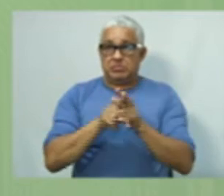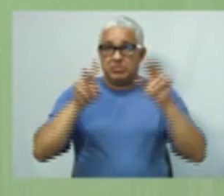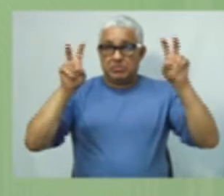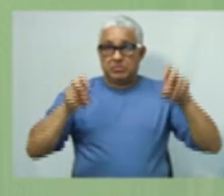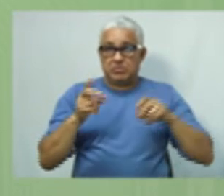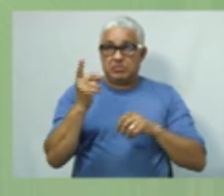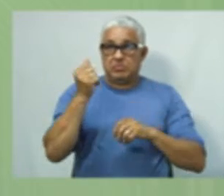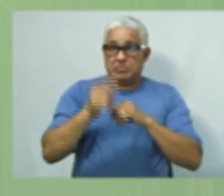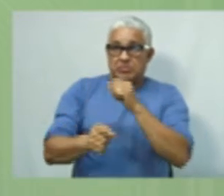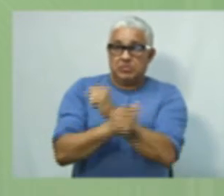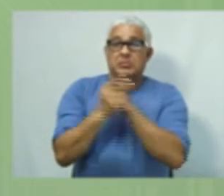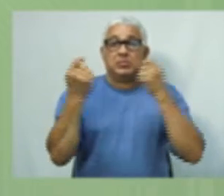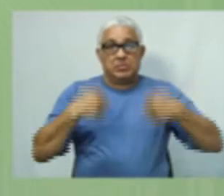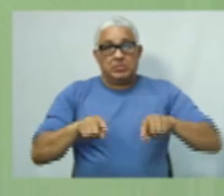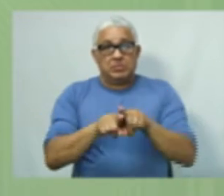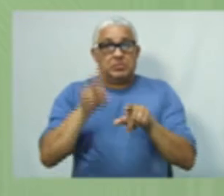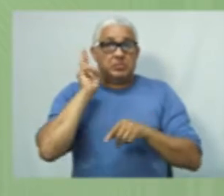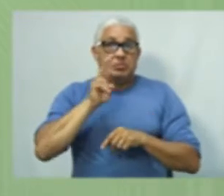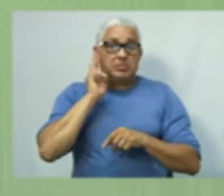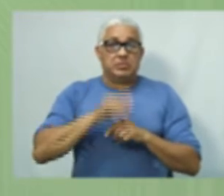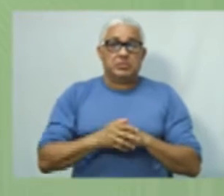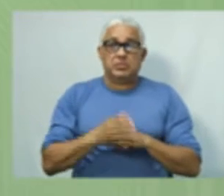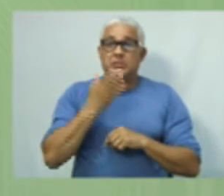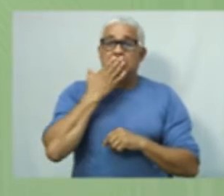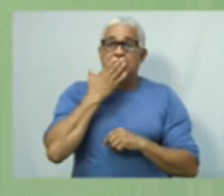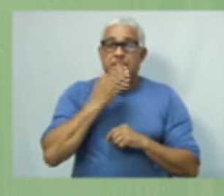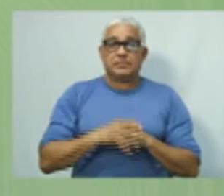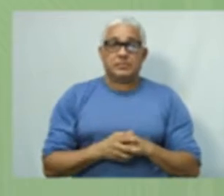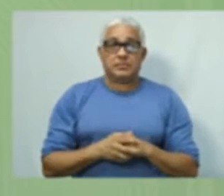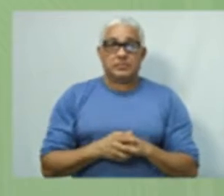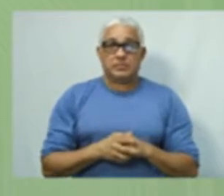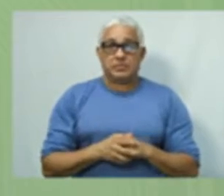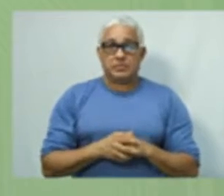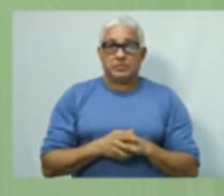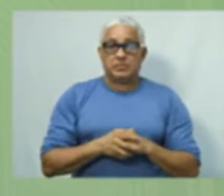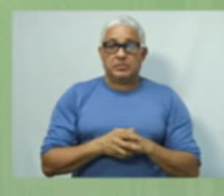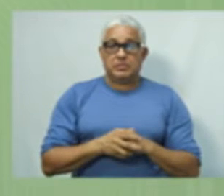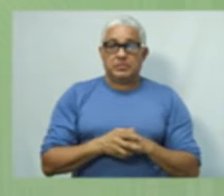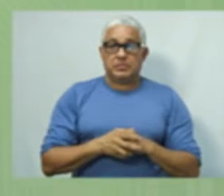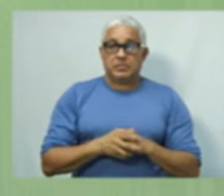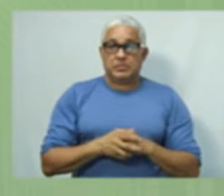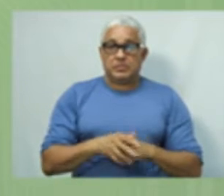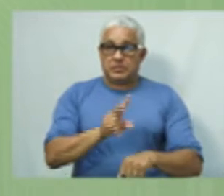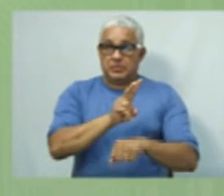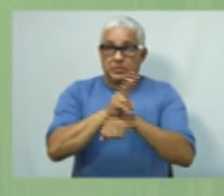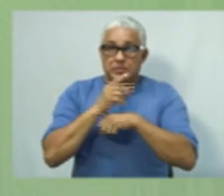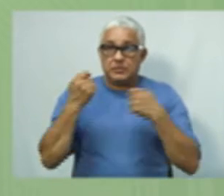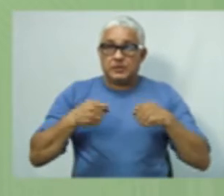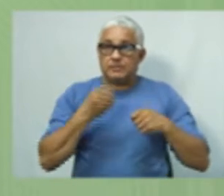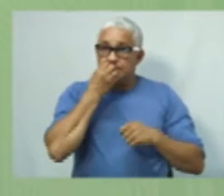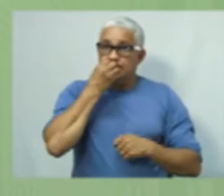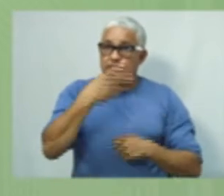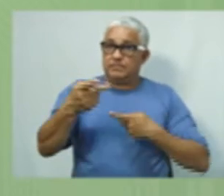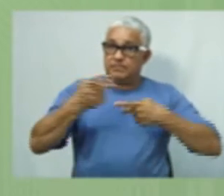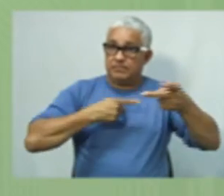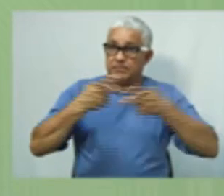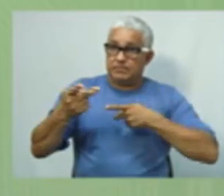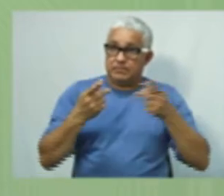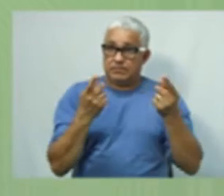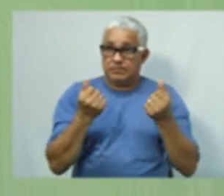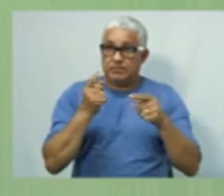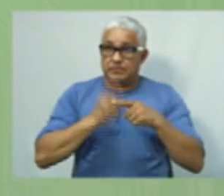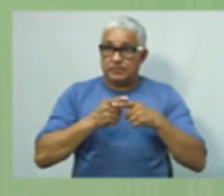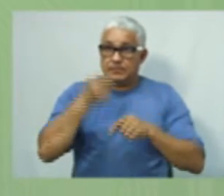financiamento. E precisa, lembrando que é um tipo de financiamento que precisa de um bom planejamento financeiro, porque